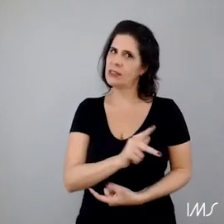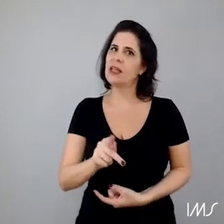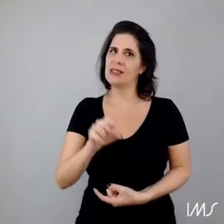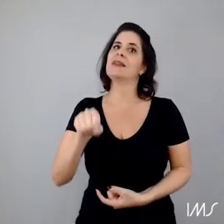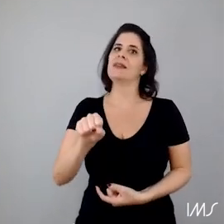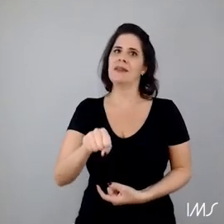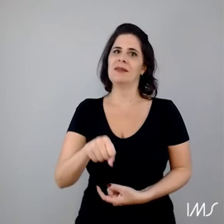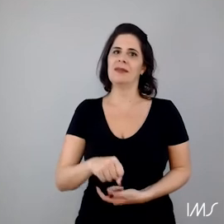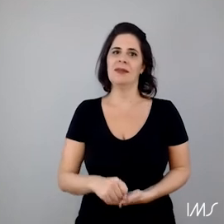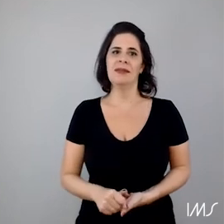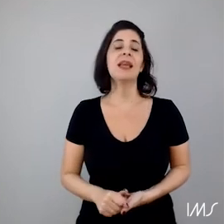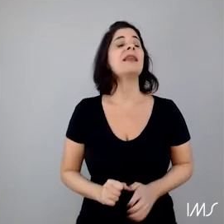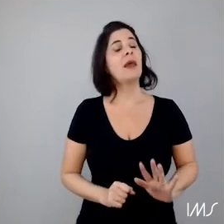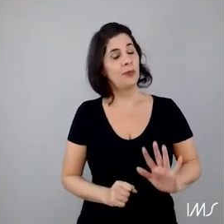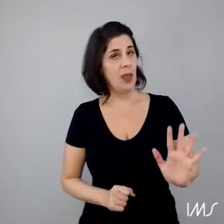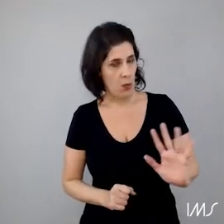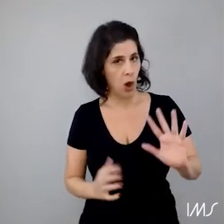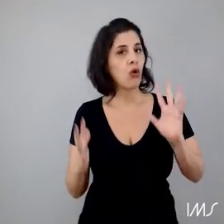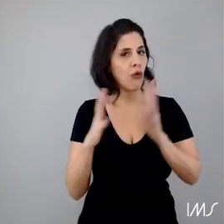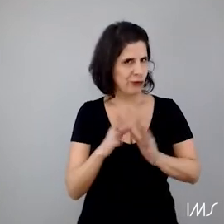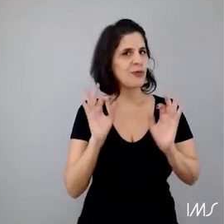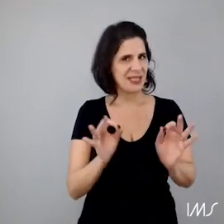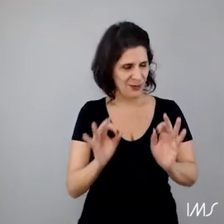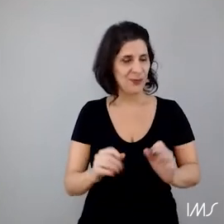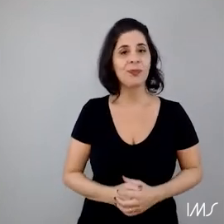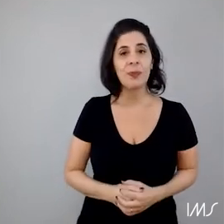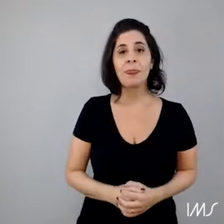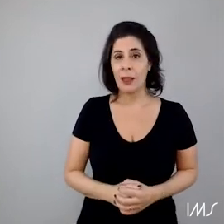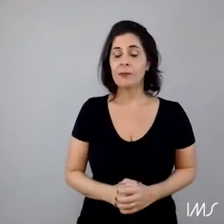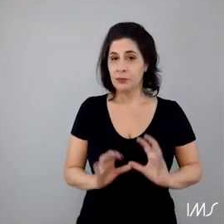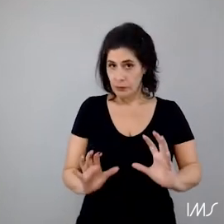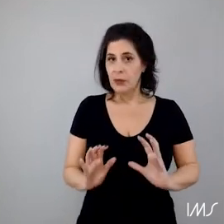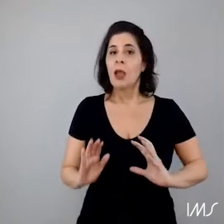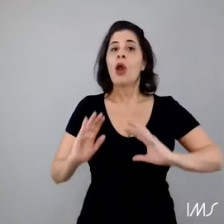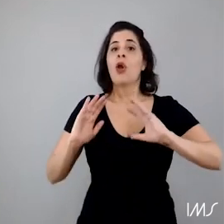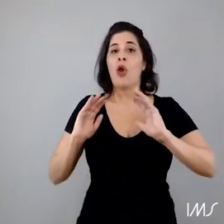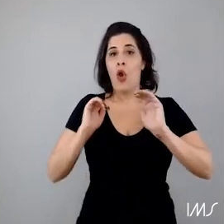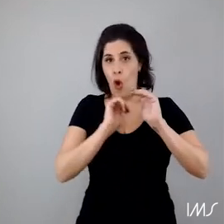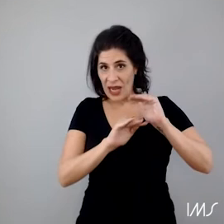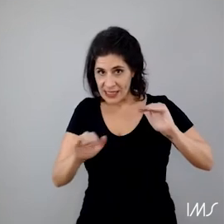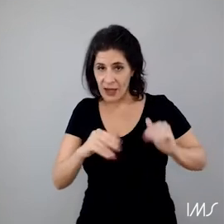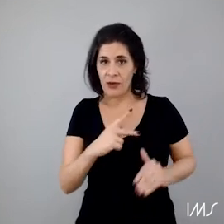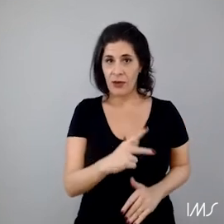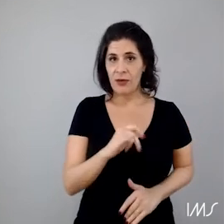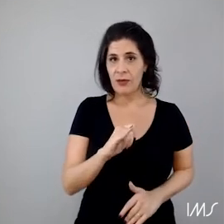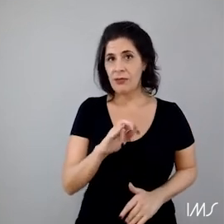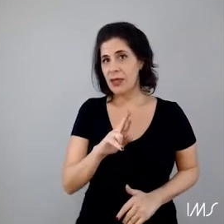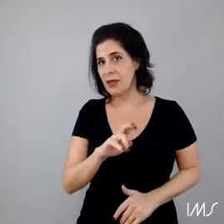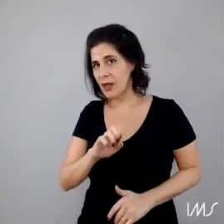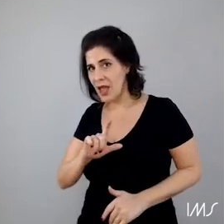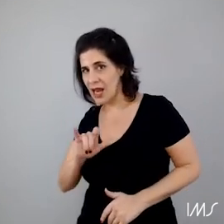comissão, a coleção Pirelli e MASP, que eu fui um dos membros fundadores, assim como Rubens